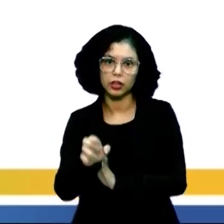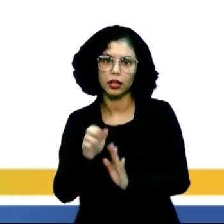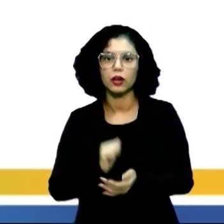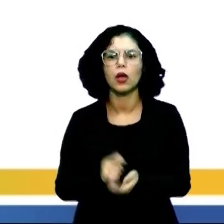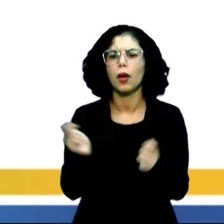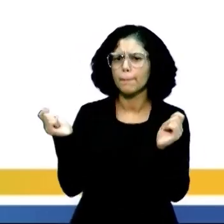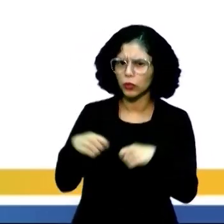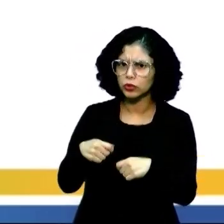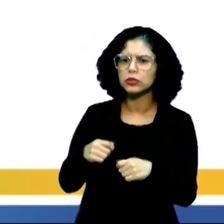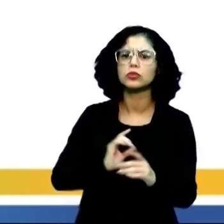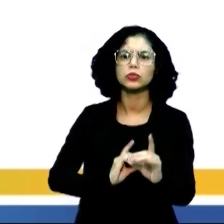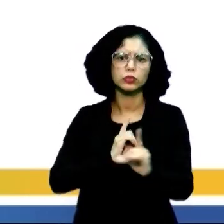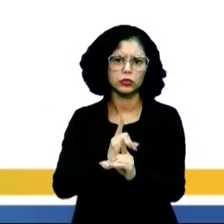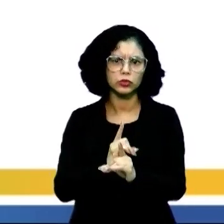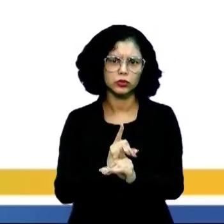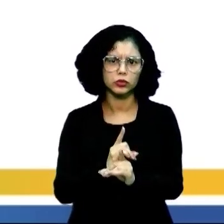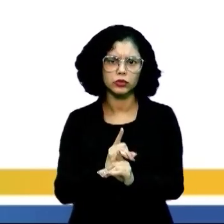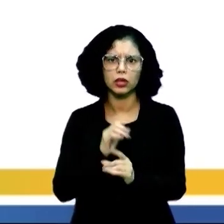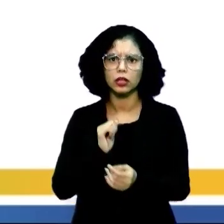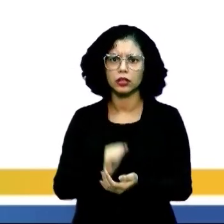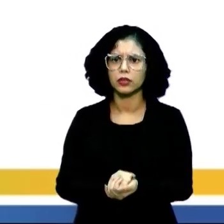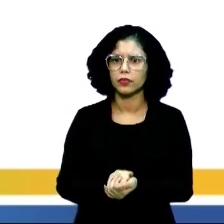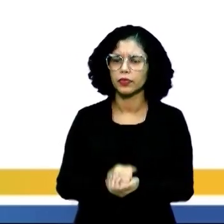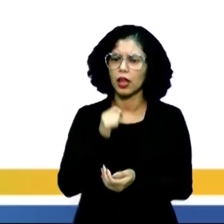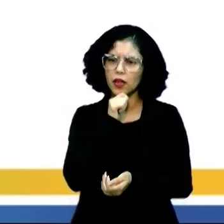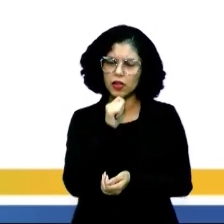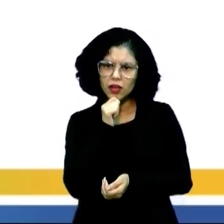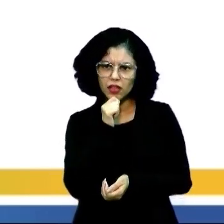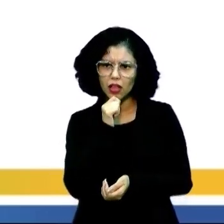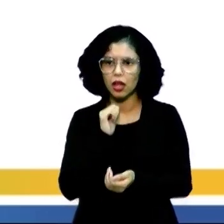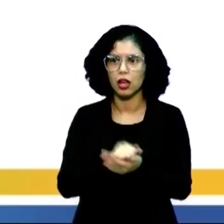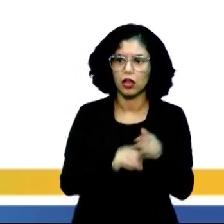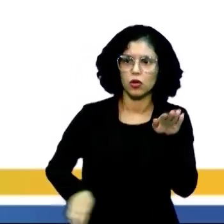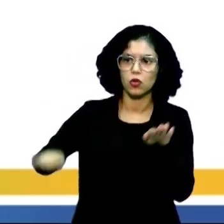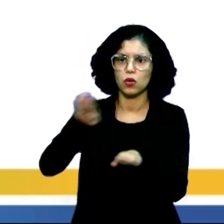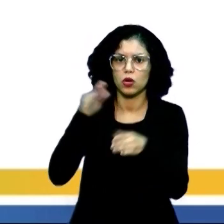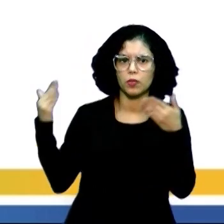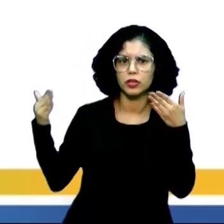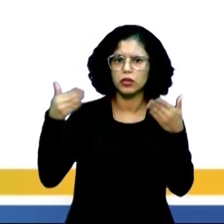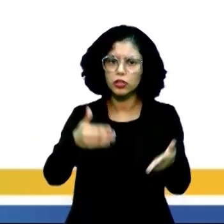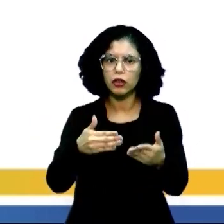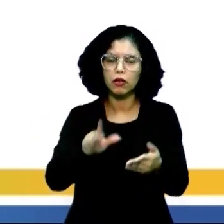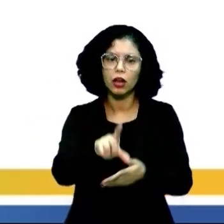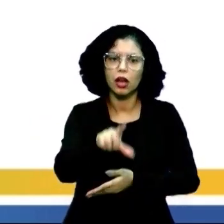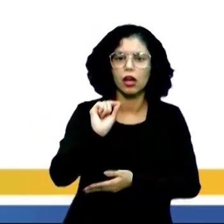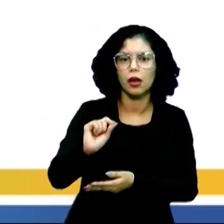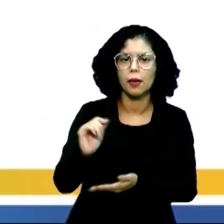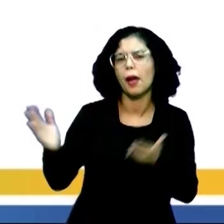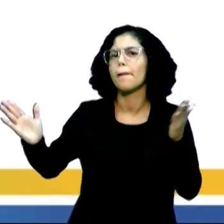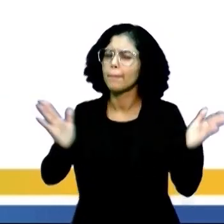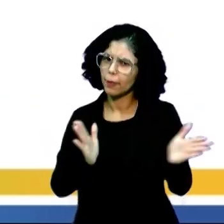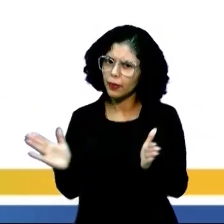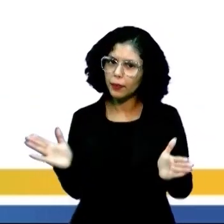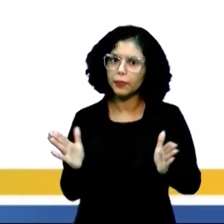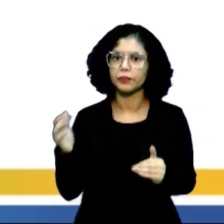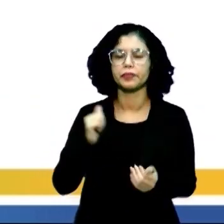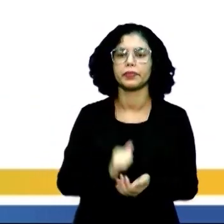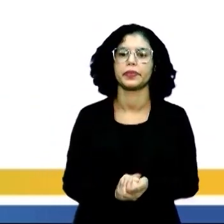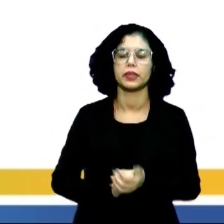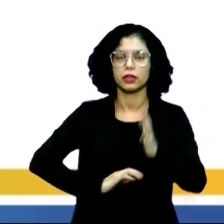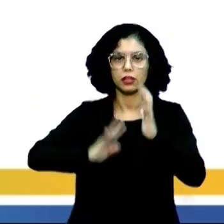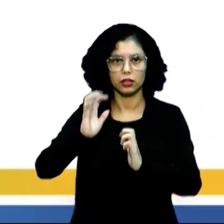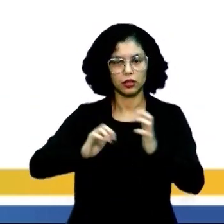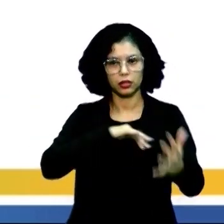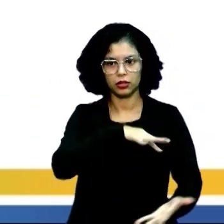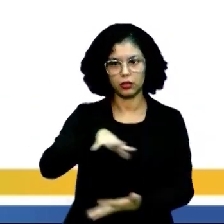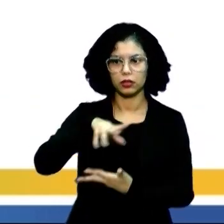arbitrariedade, pois desconsiderou organizações supranacionais que objetivam soluções pacíficas em